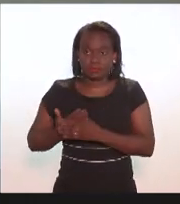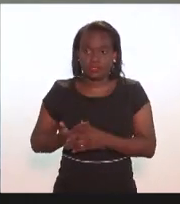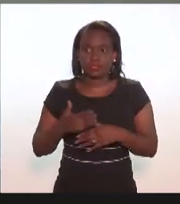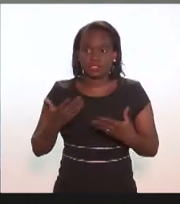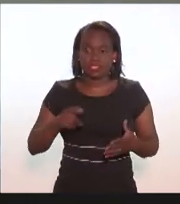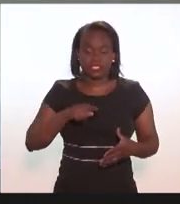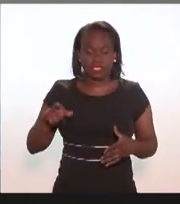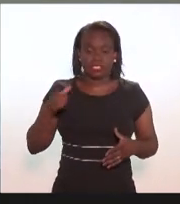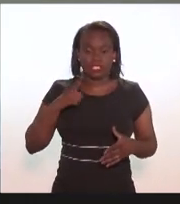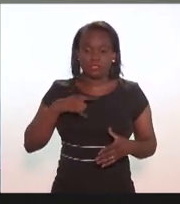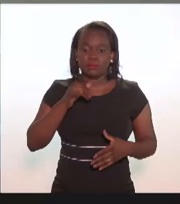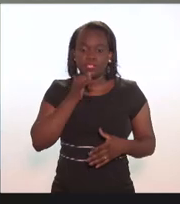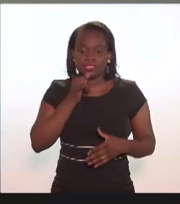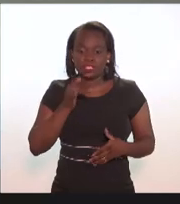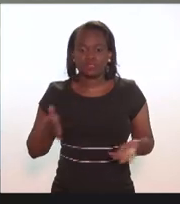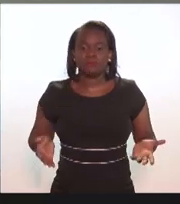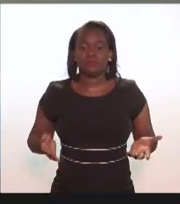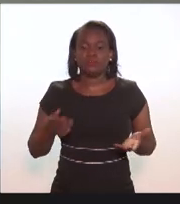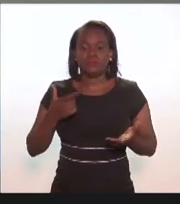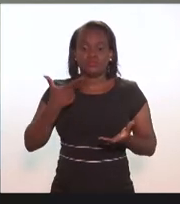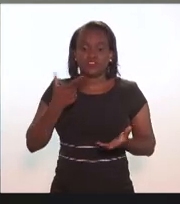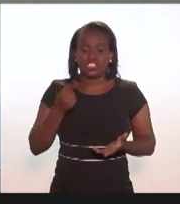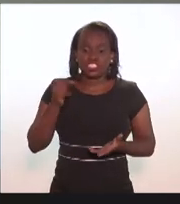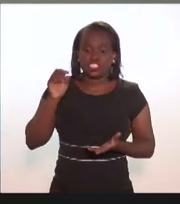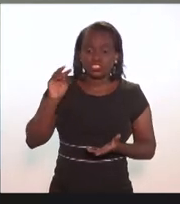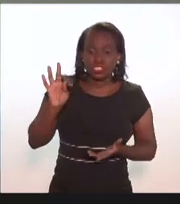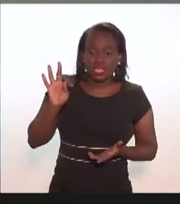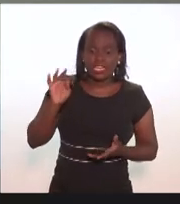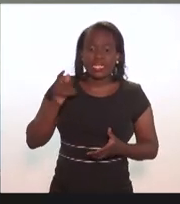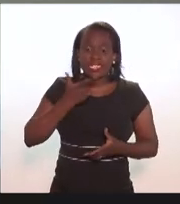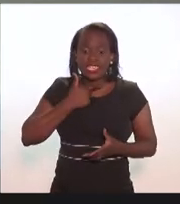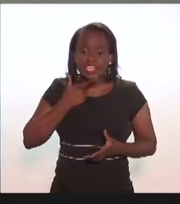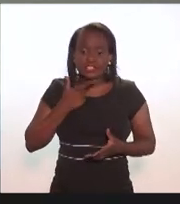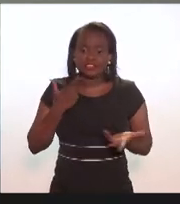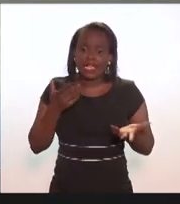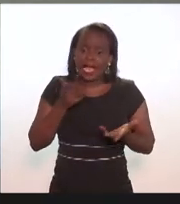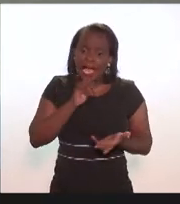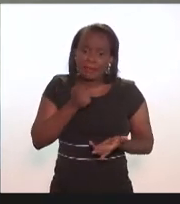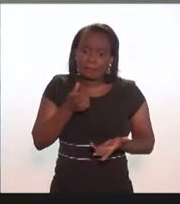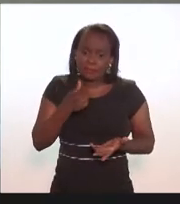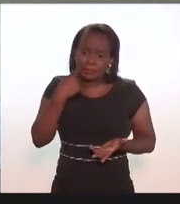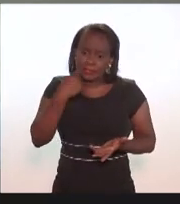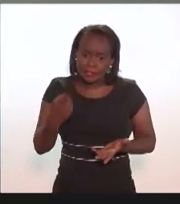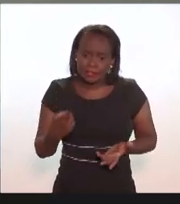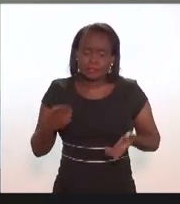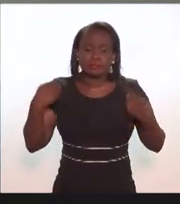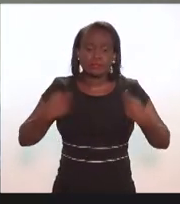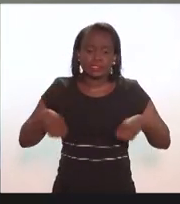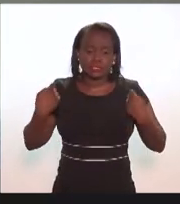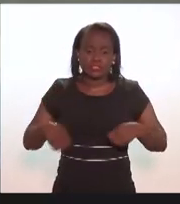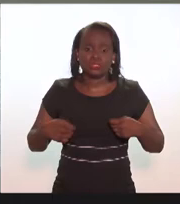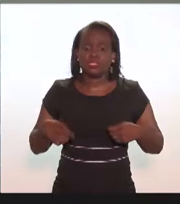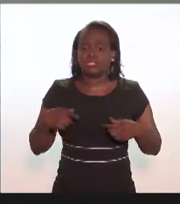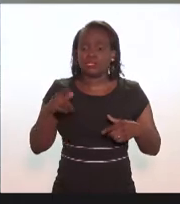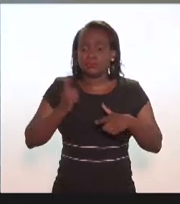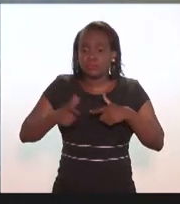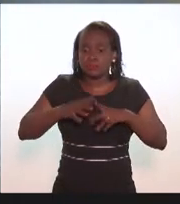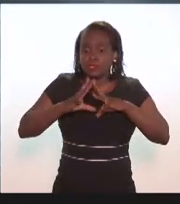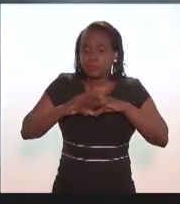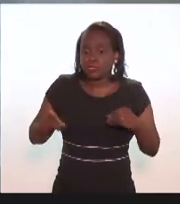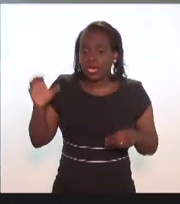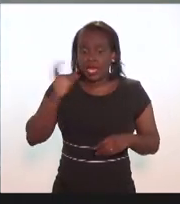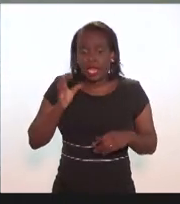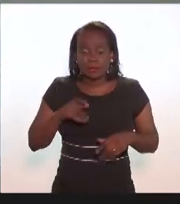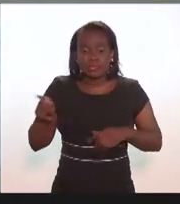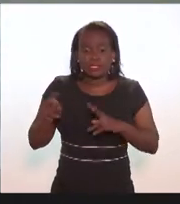estava, por exemplo, com uma apreensão de 20 toneladas de queijo, material perecível, que a gente teve que dar soluções para manter